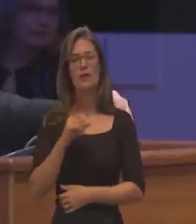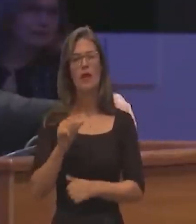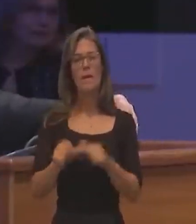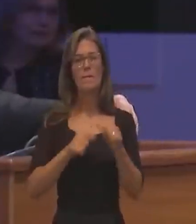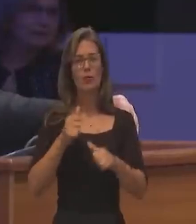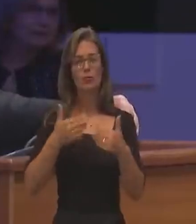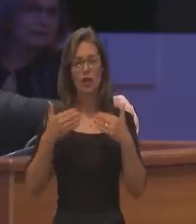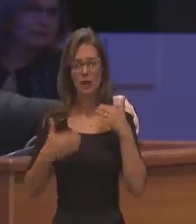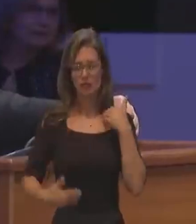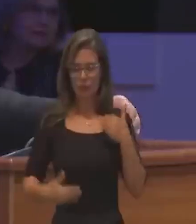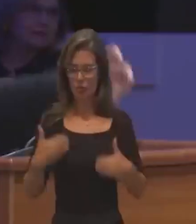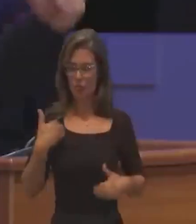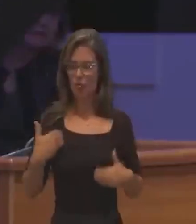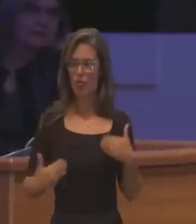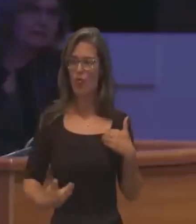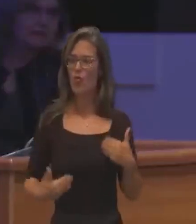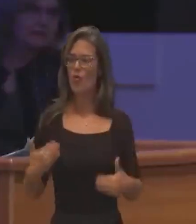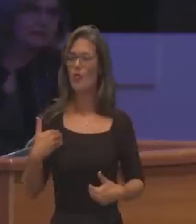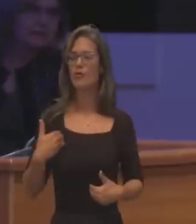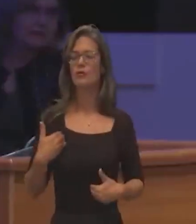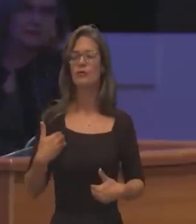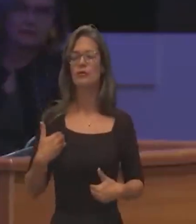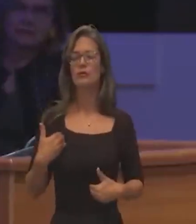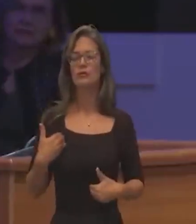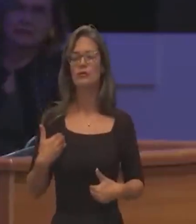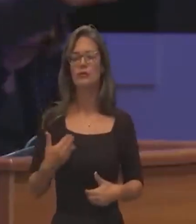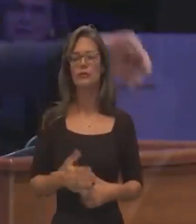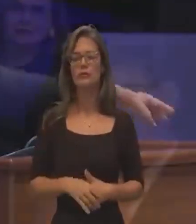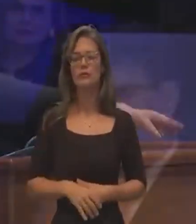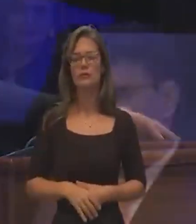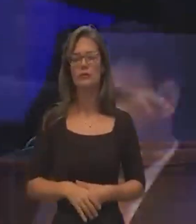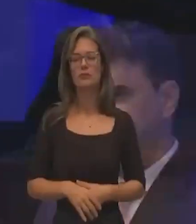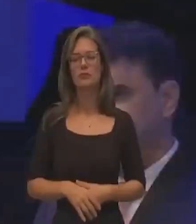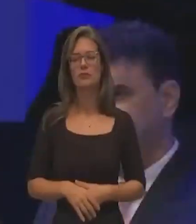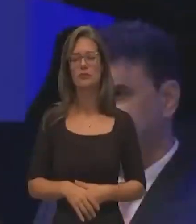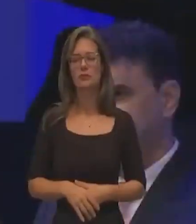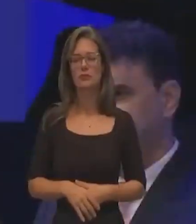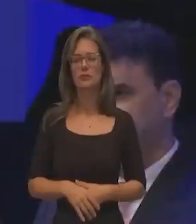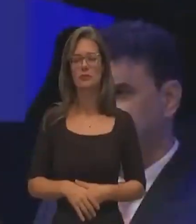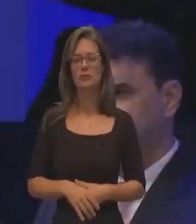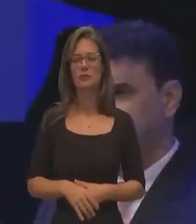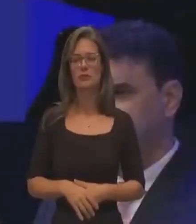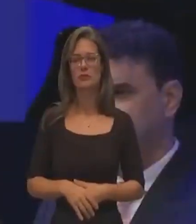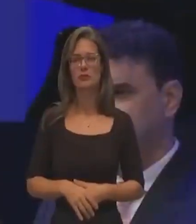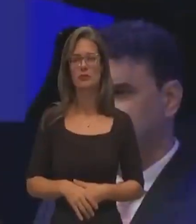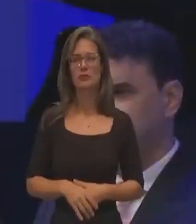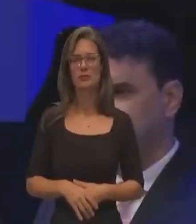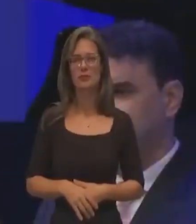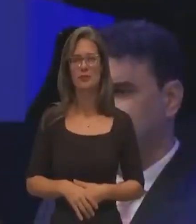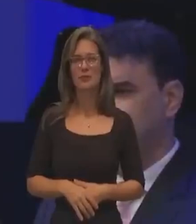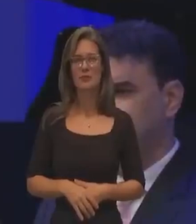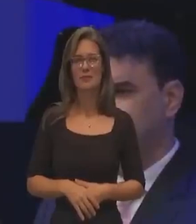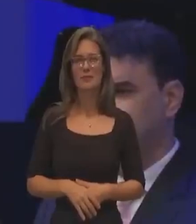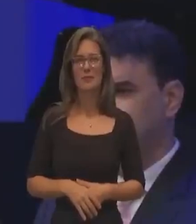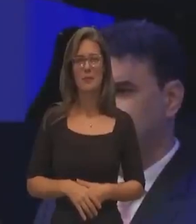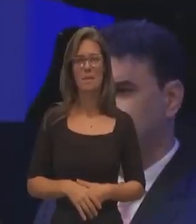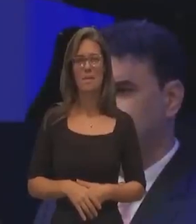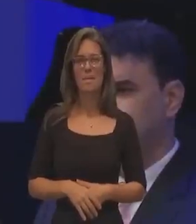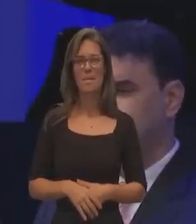das pessoas, um cabelo novo, sem buraquinho, sem coroinha, preenchido.